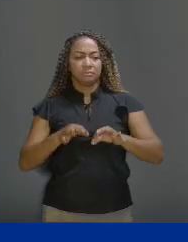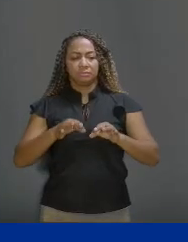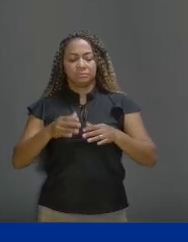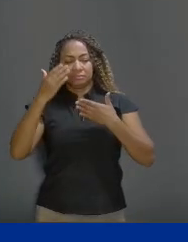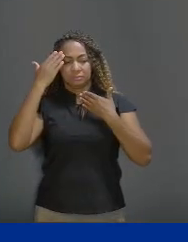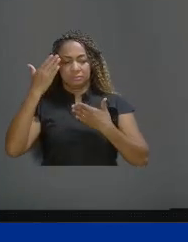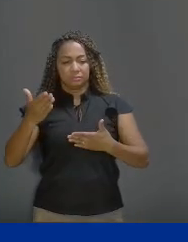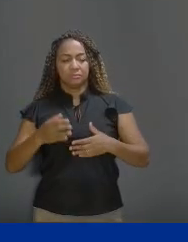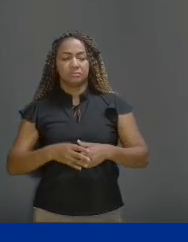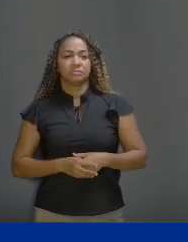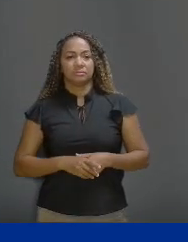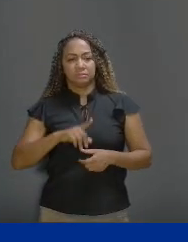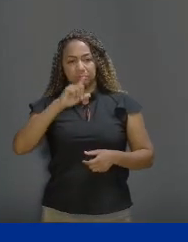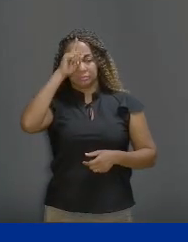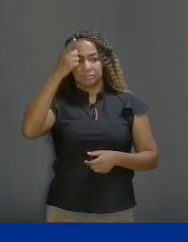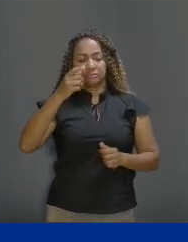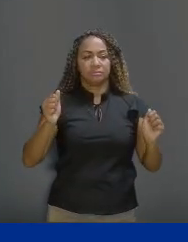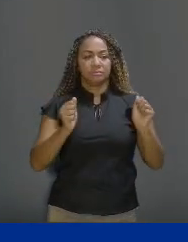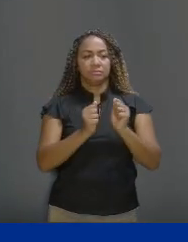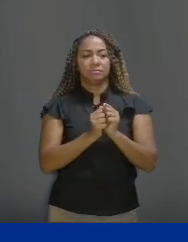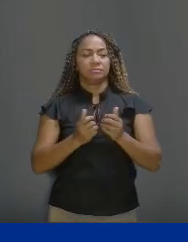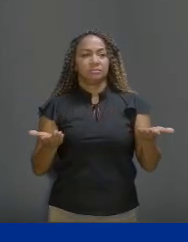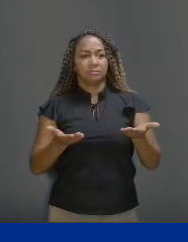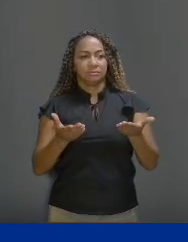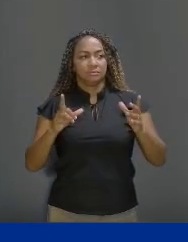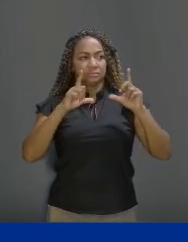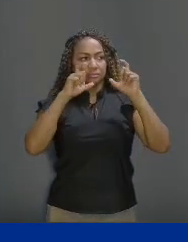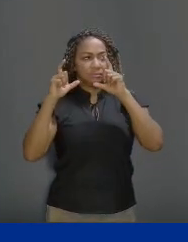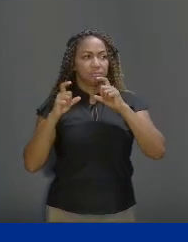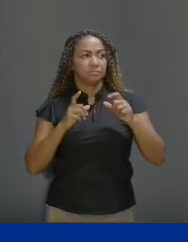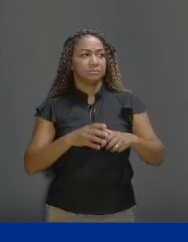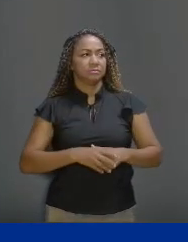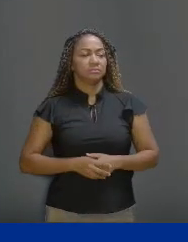Obrigada. Excelente ideia. Vamos fazer, sim. Obrigada.